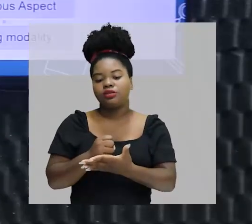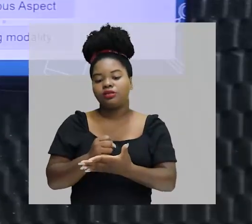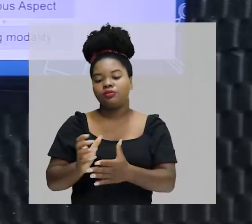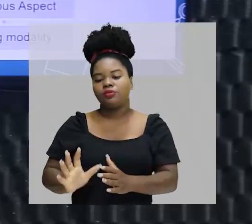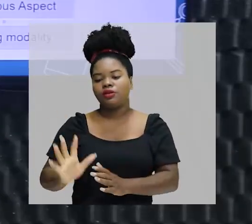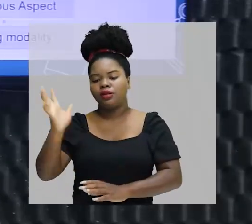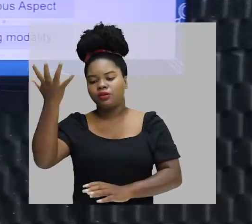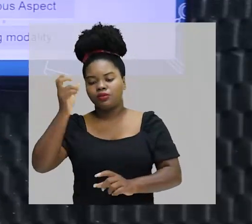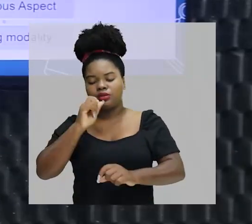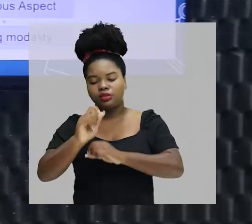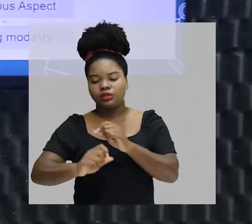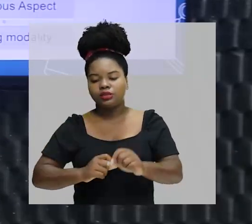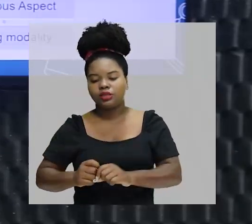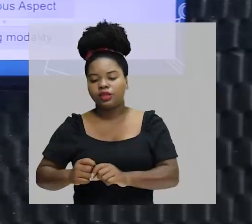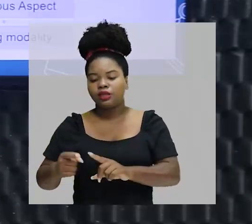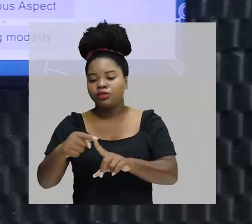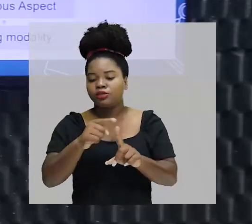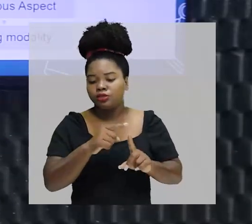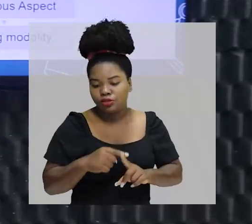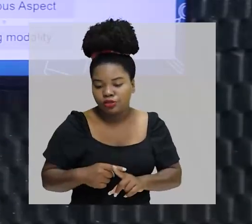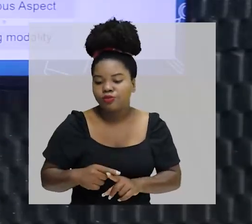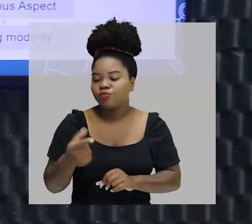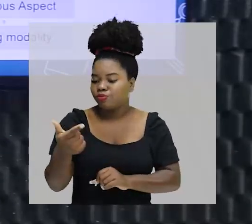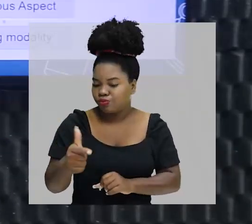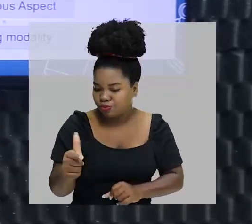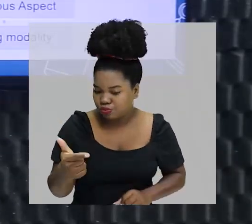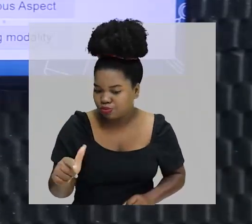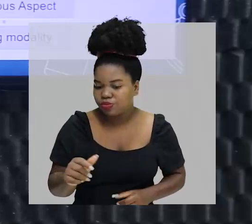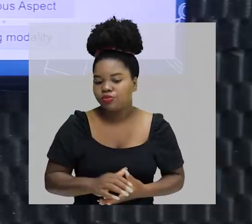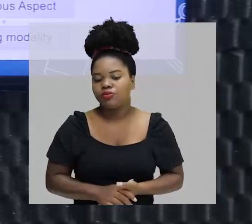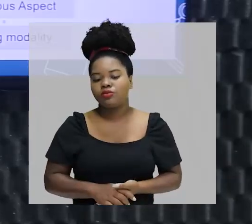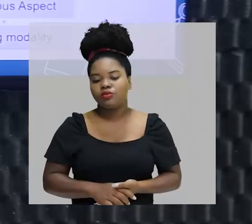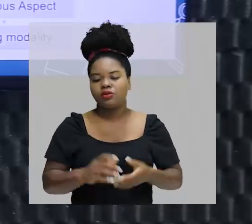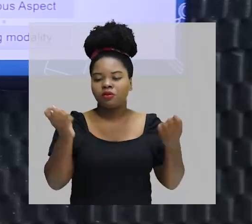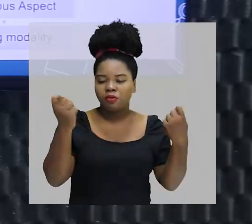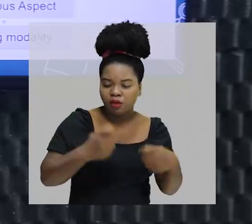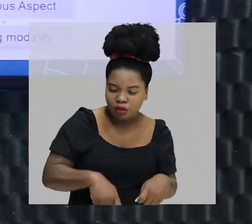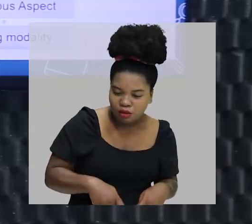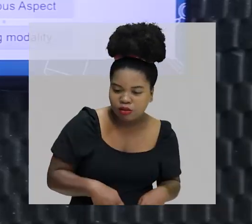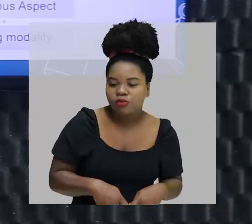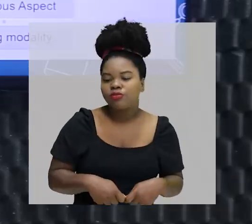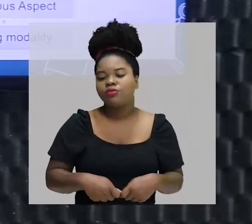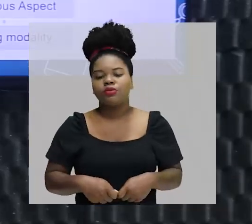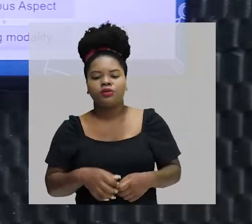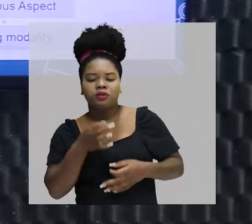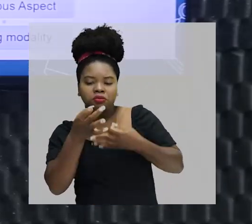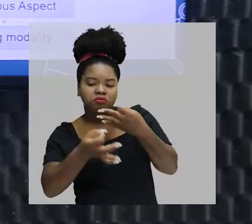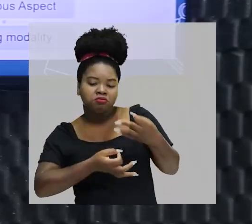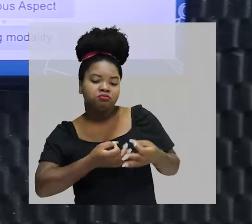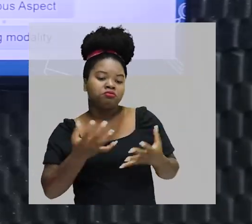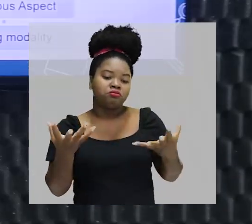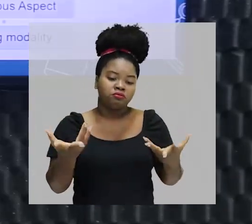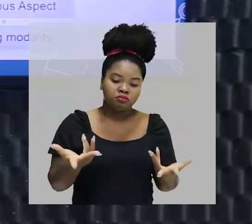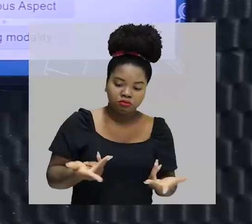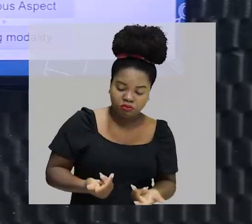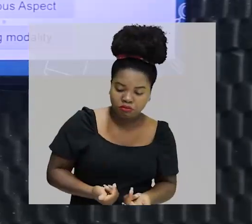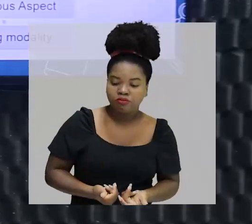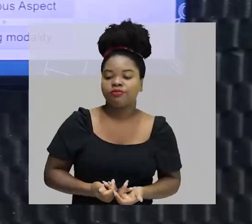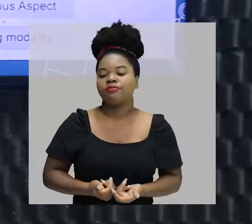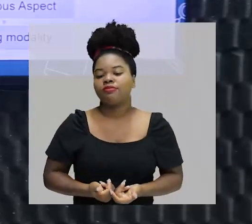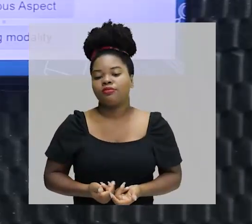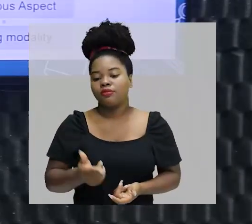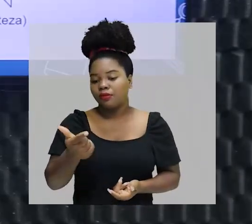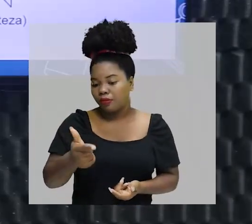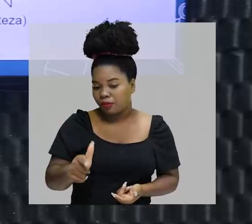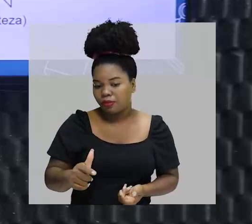justamente modalidades que estão em andamento. Possibilidade, sugestão, habilidade que está